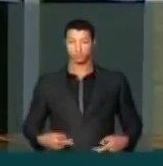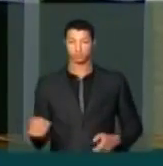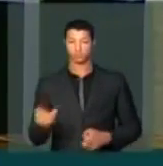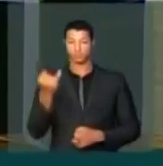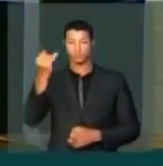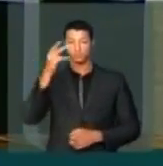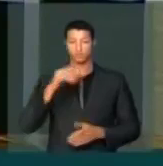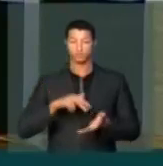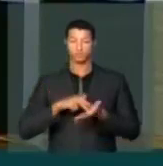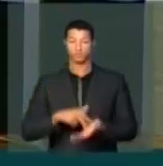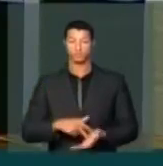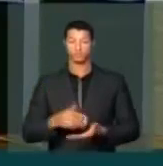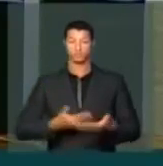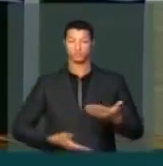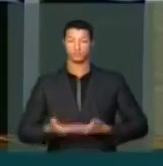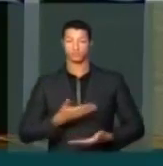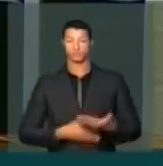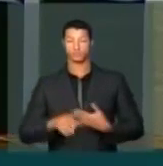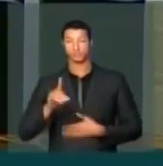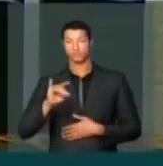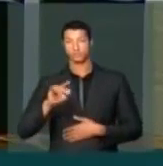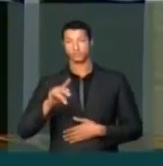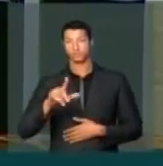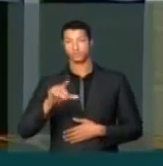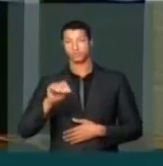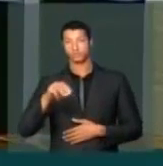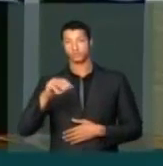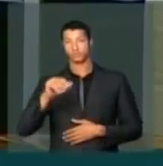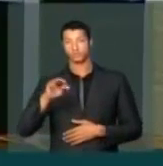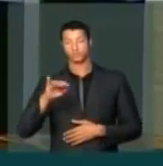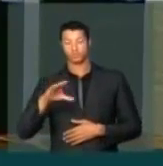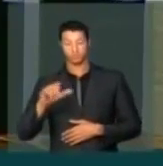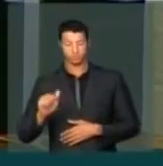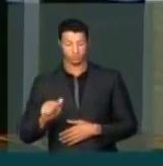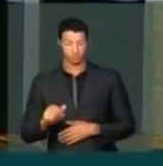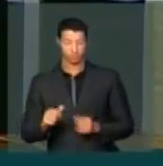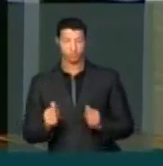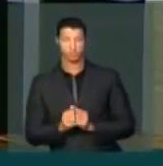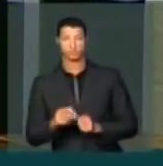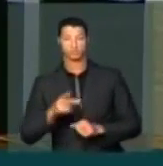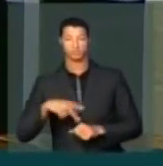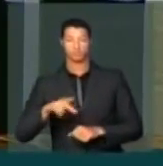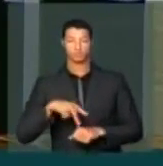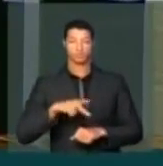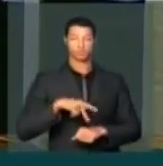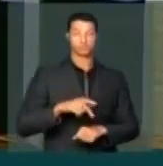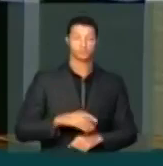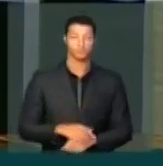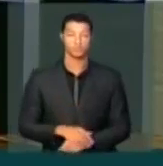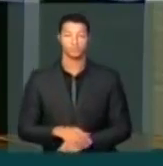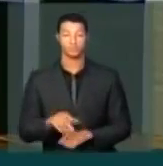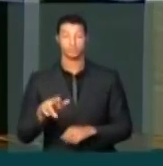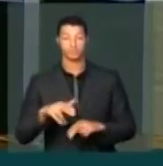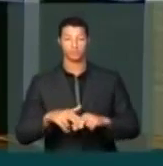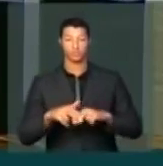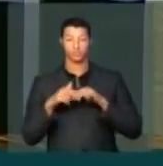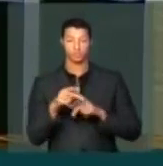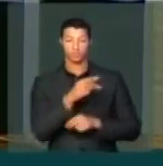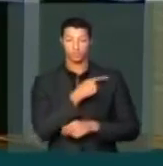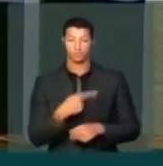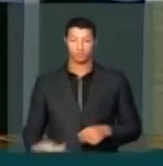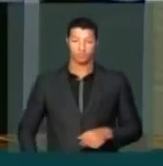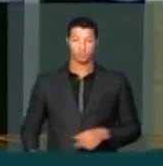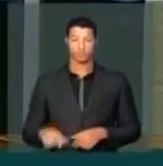fundamentais, mantém relações diplomáticas e comerciais irrestritas com esses países. E é por isso, senhor